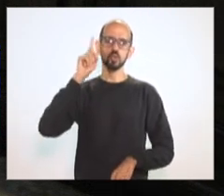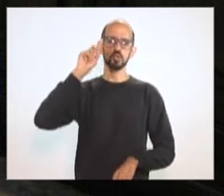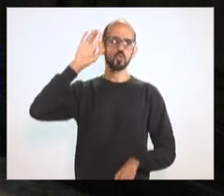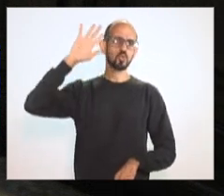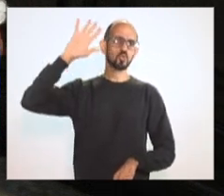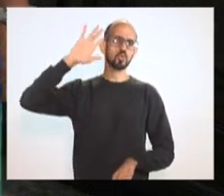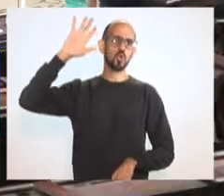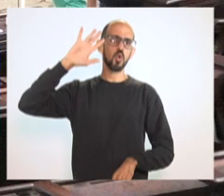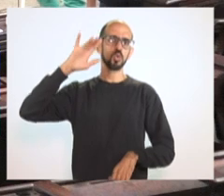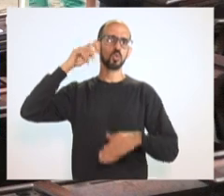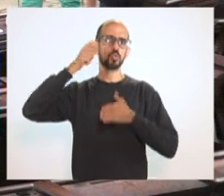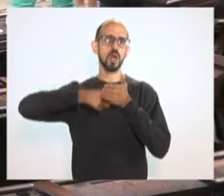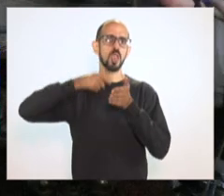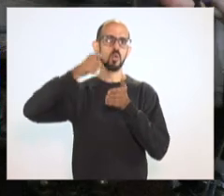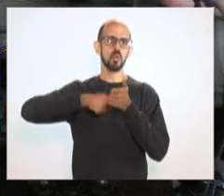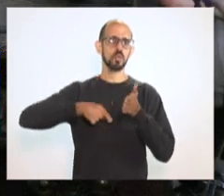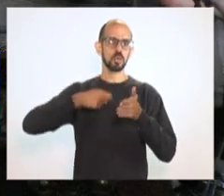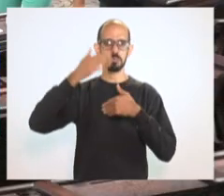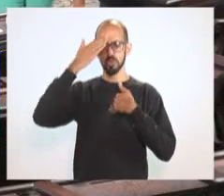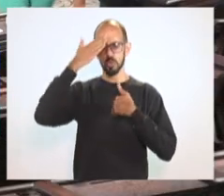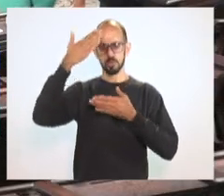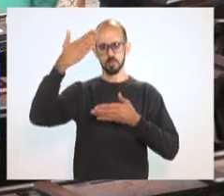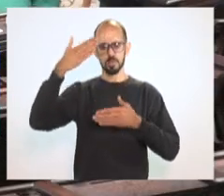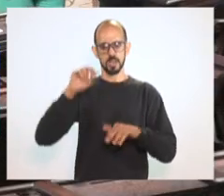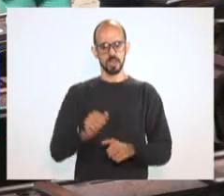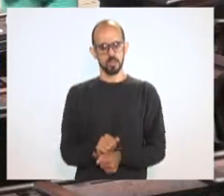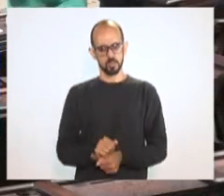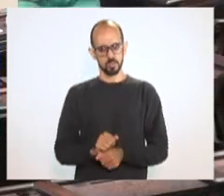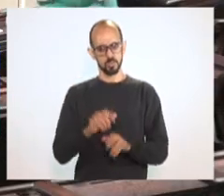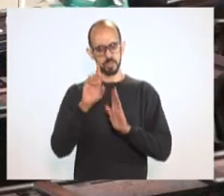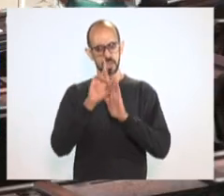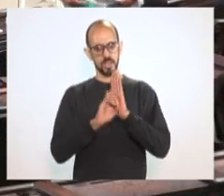uma luta obrigada declaração de voto presidente